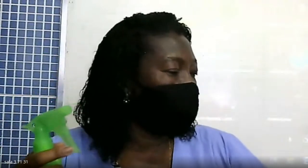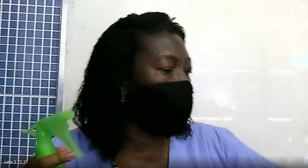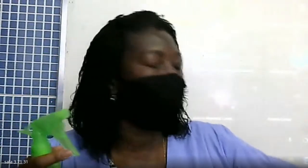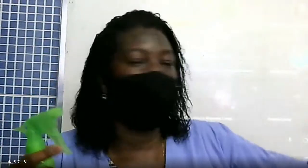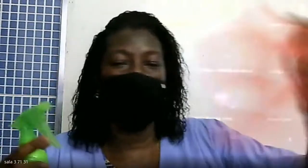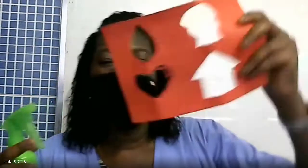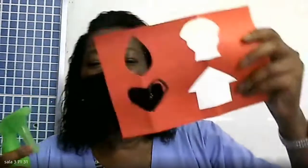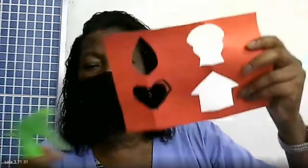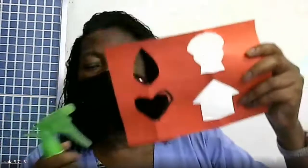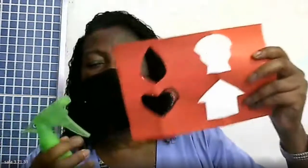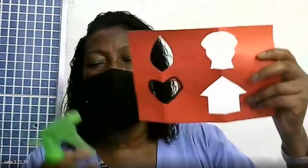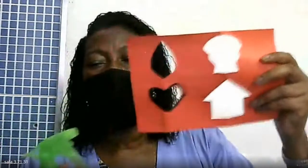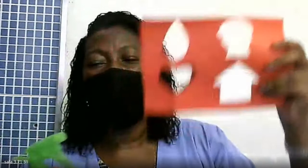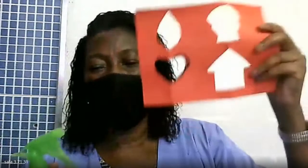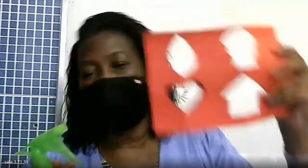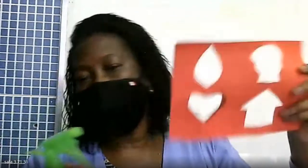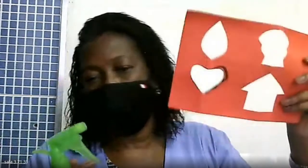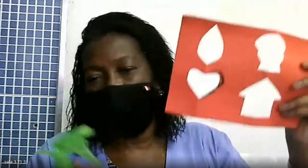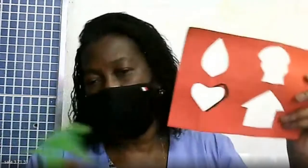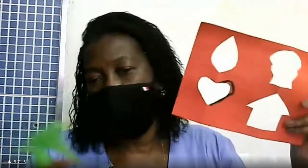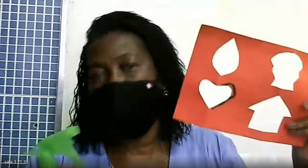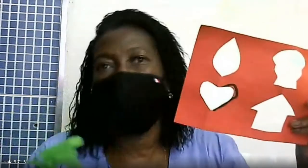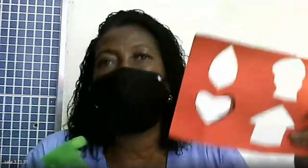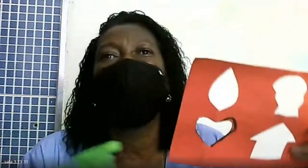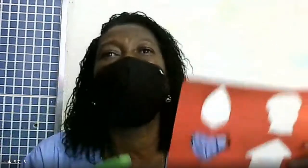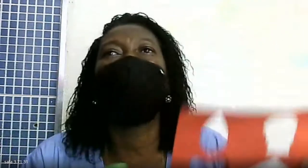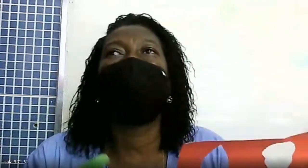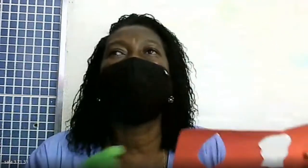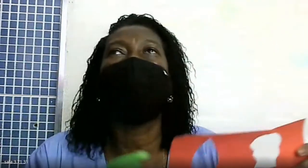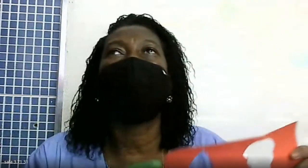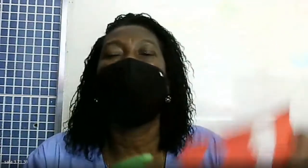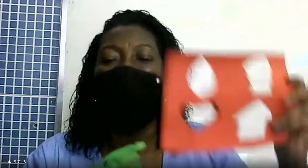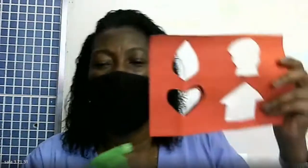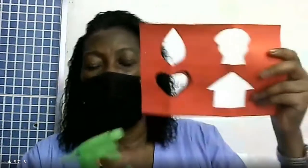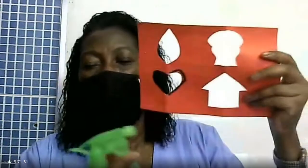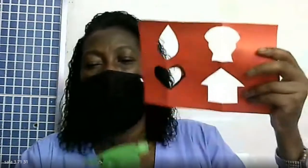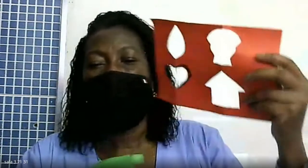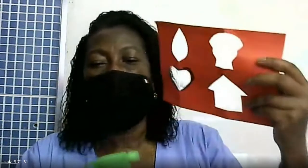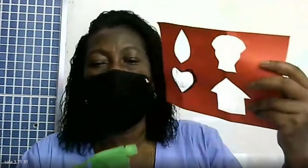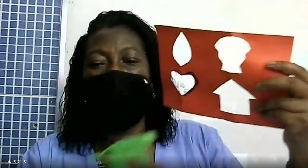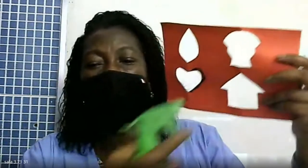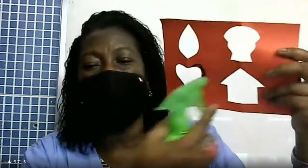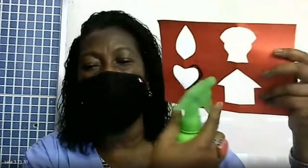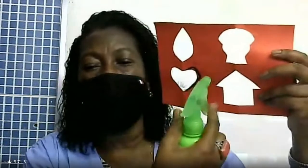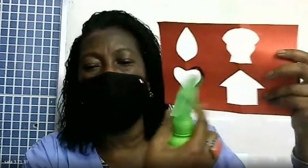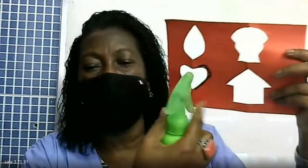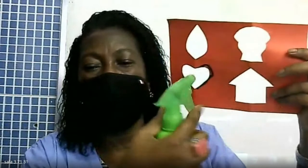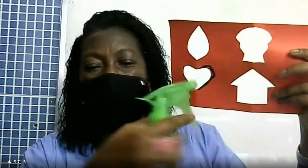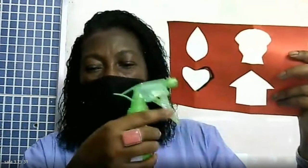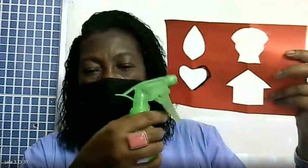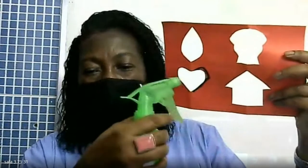fica legal, ó. Então você pega, bota, vamos botar. A gente botou lá na lona, aí foi